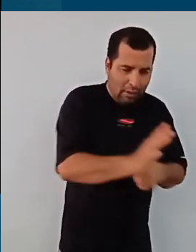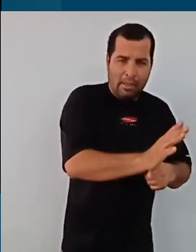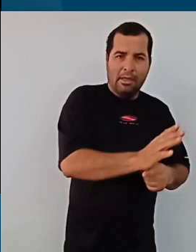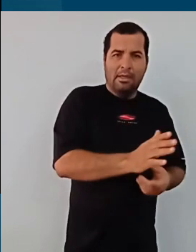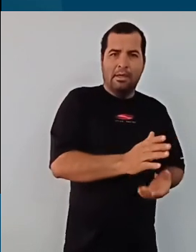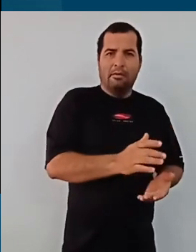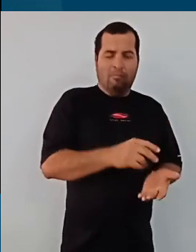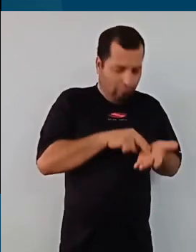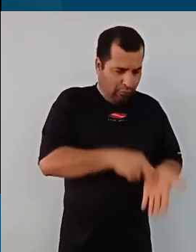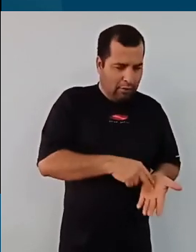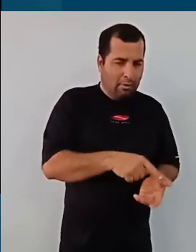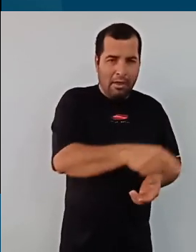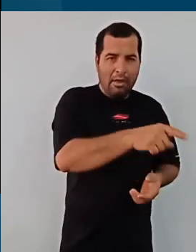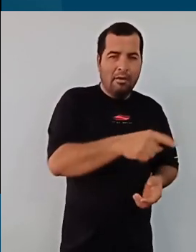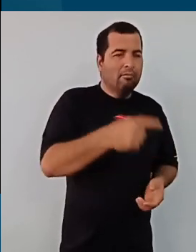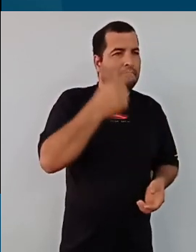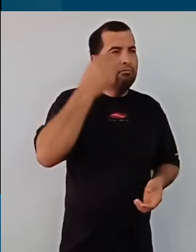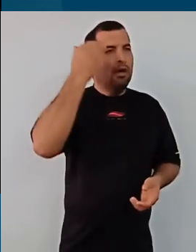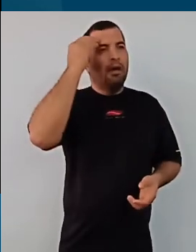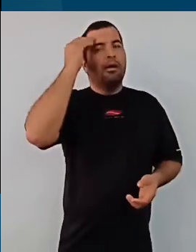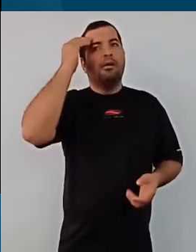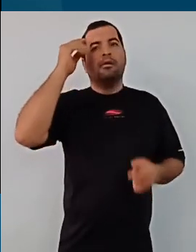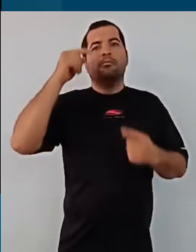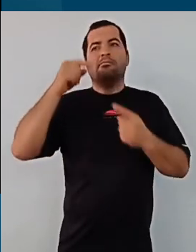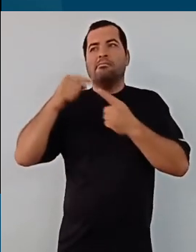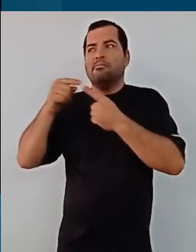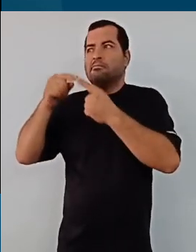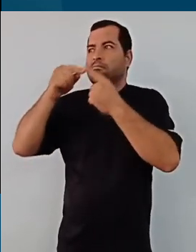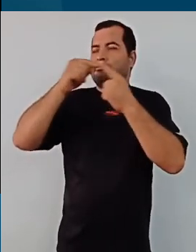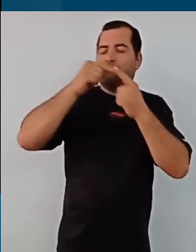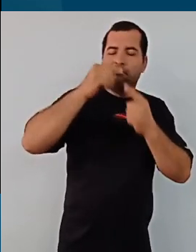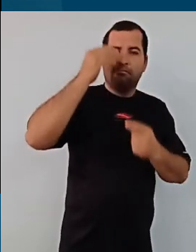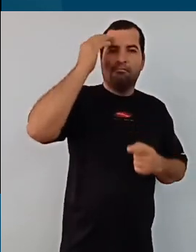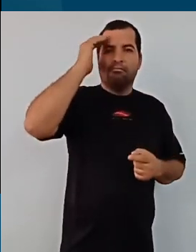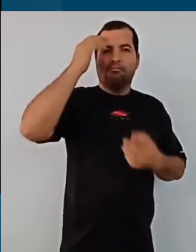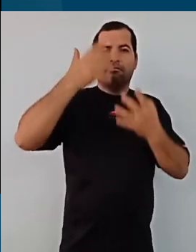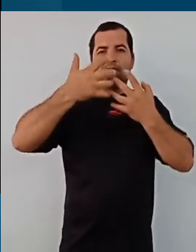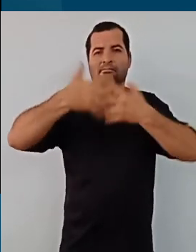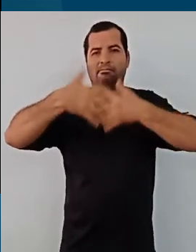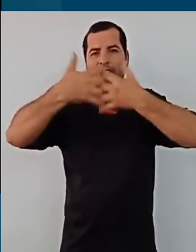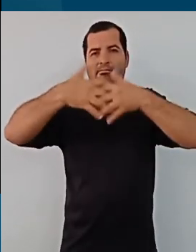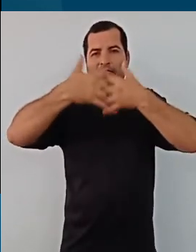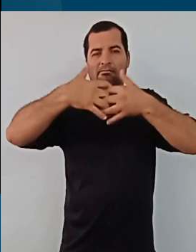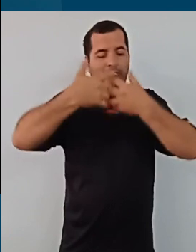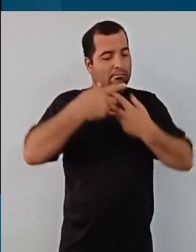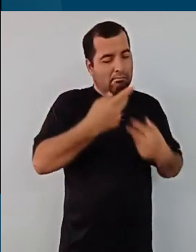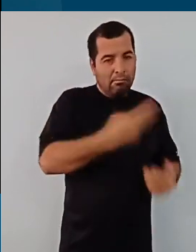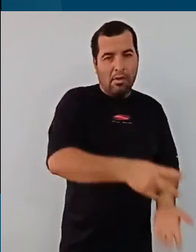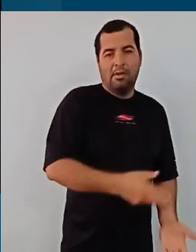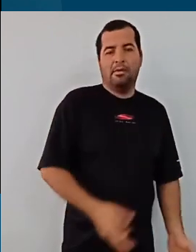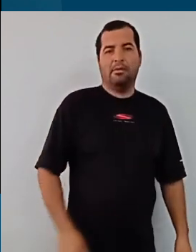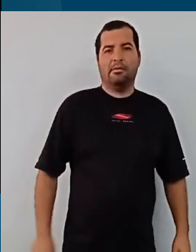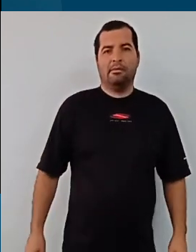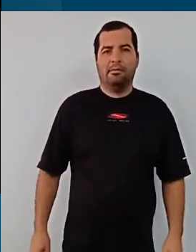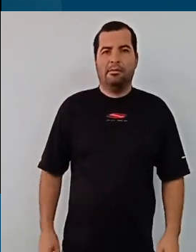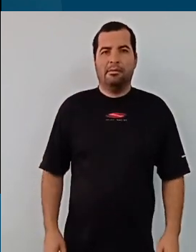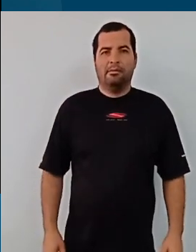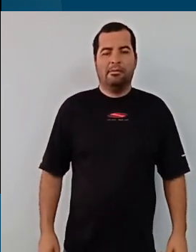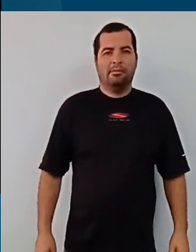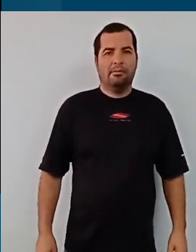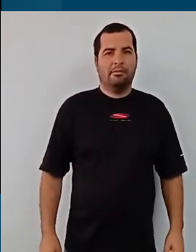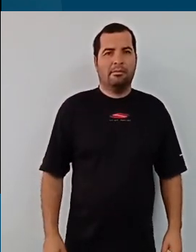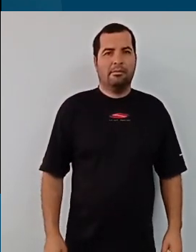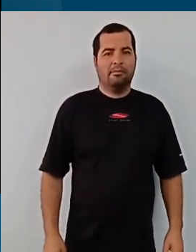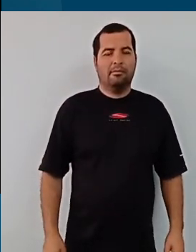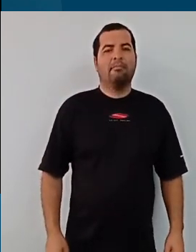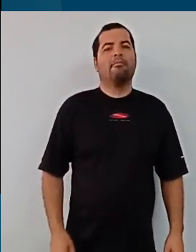a estabelecer relações, conexões, sinapses, seja lá o nome que a gente der para isso. Então,